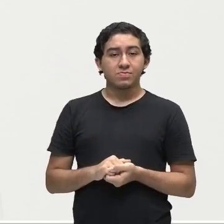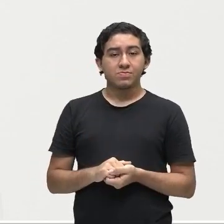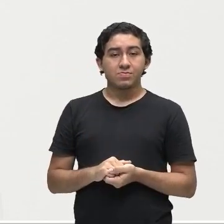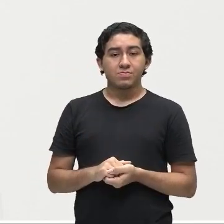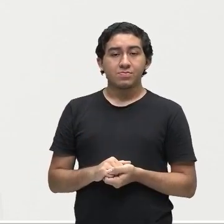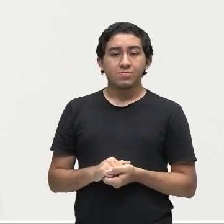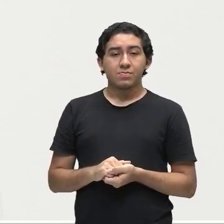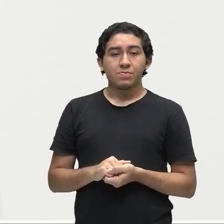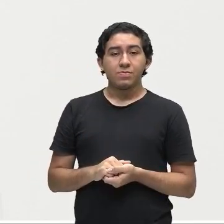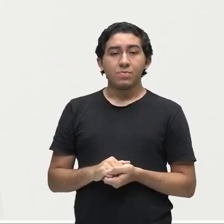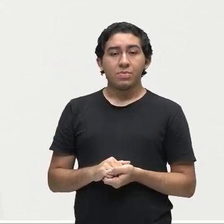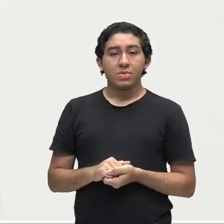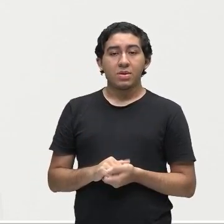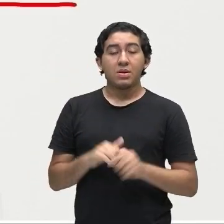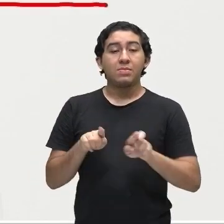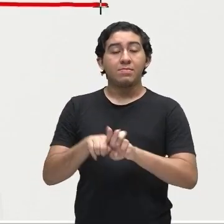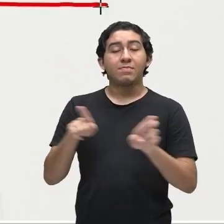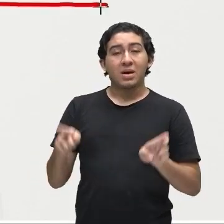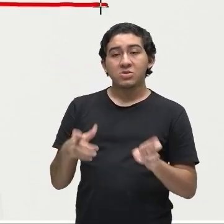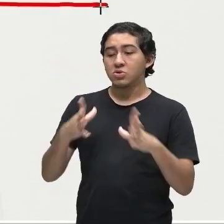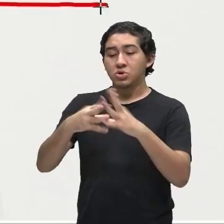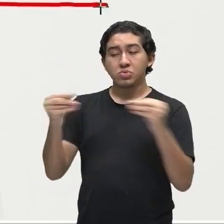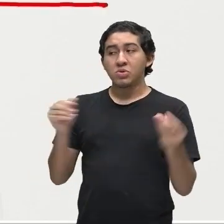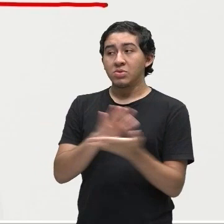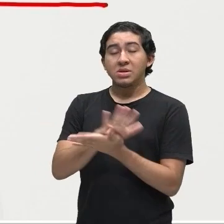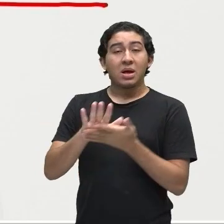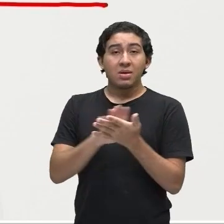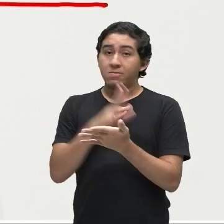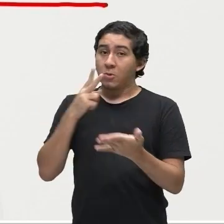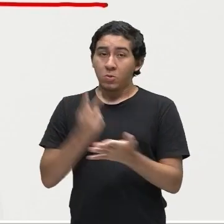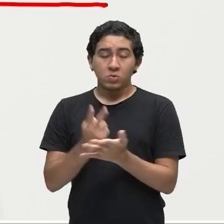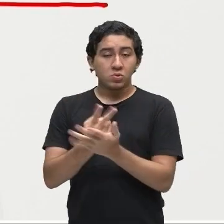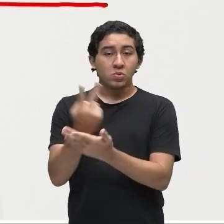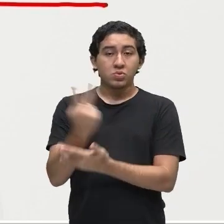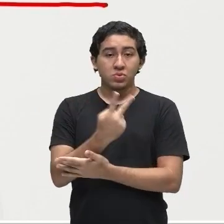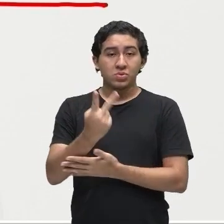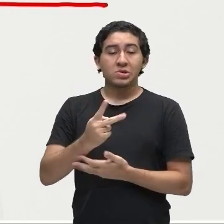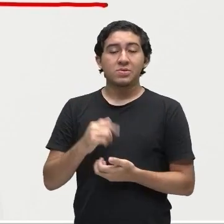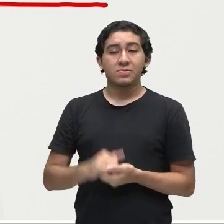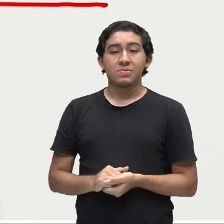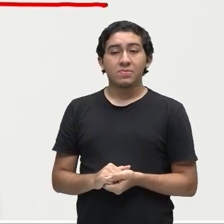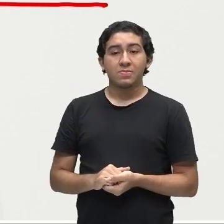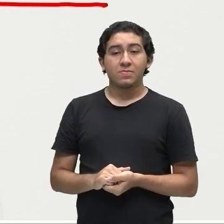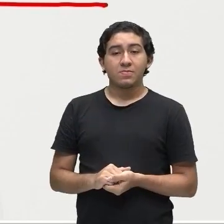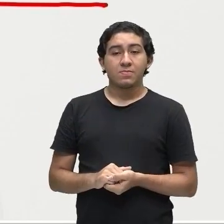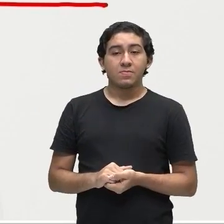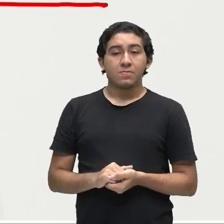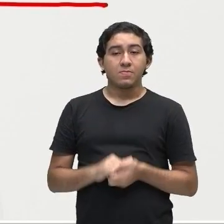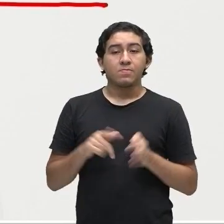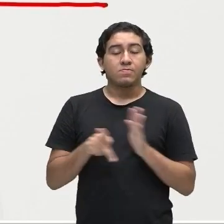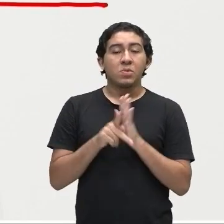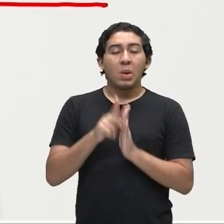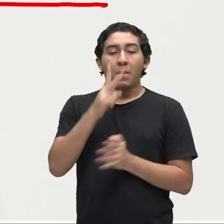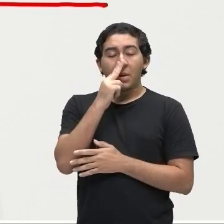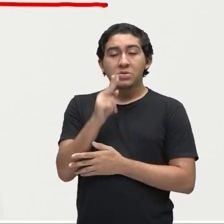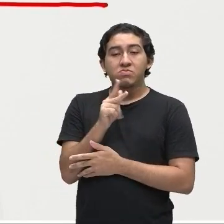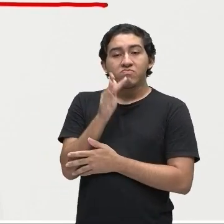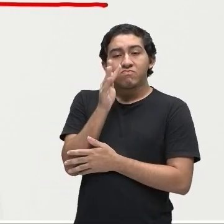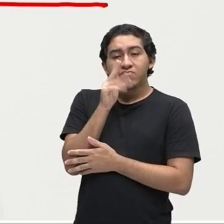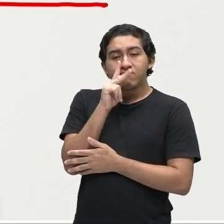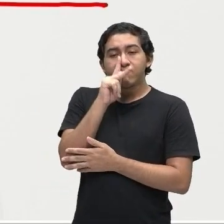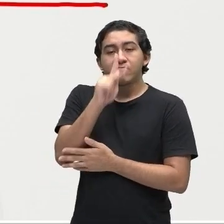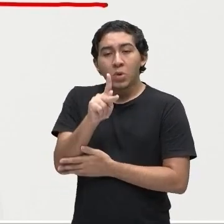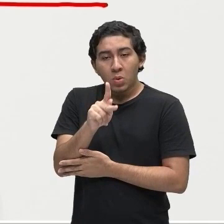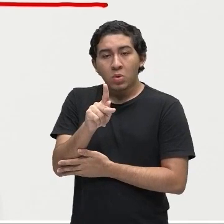ambos não deixaram de existir naquele período. Apesar do fortalecimento dos feudos,